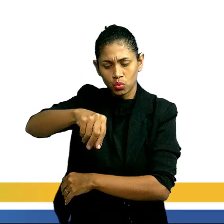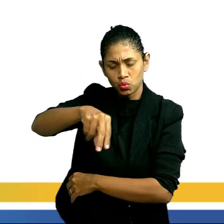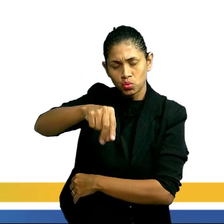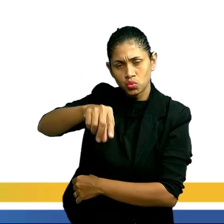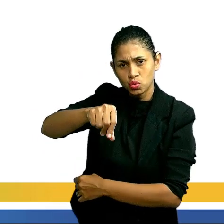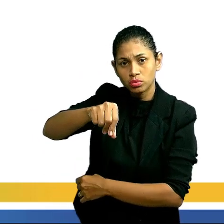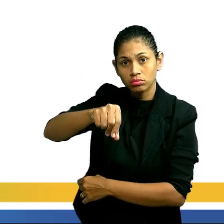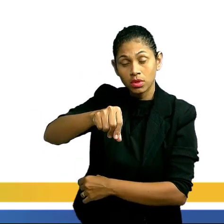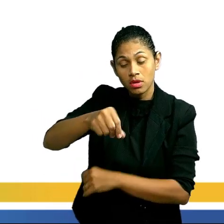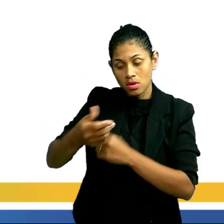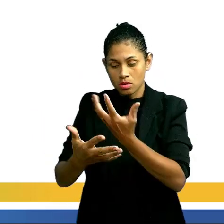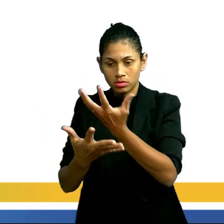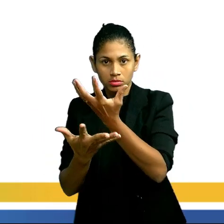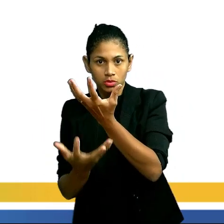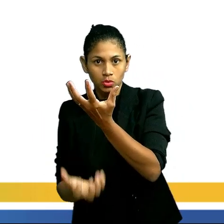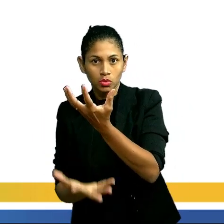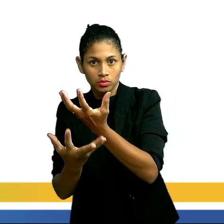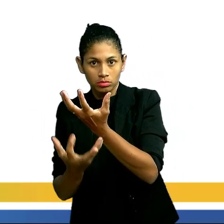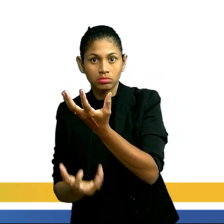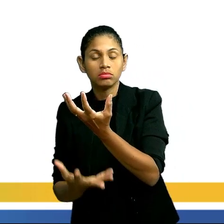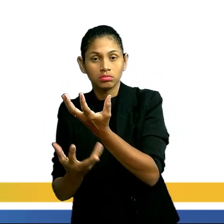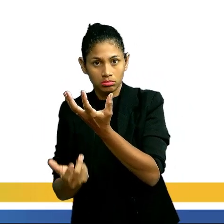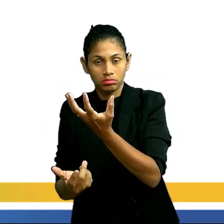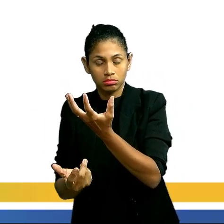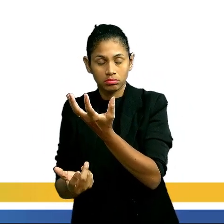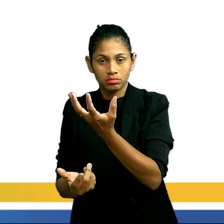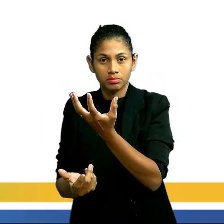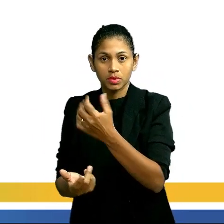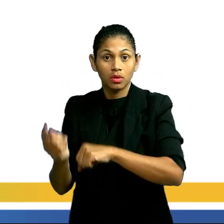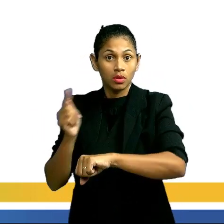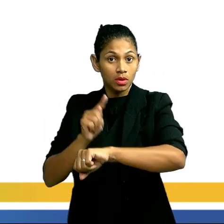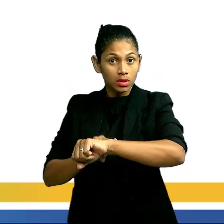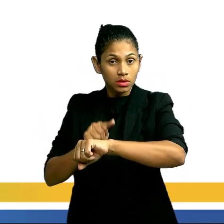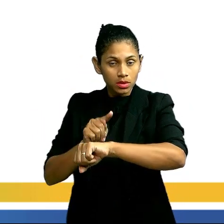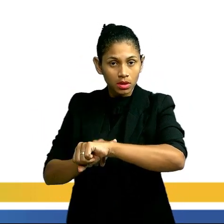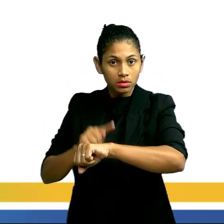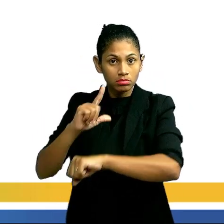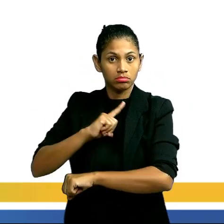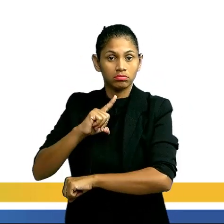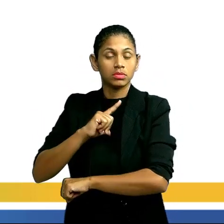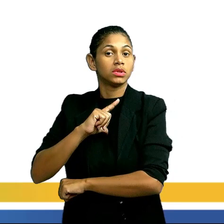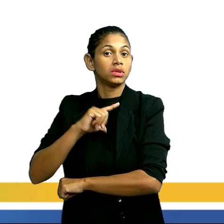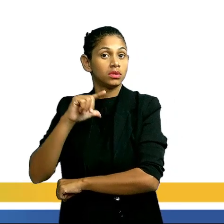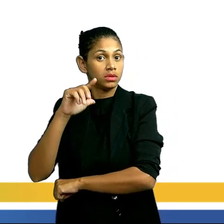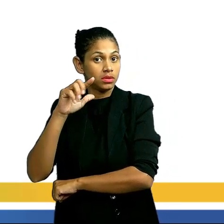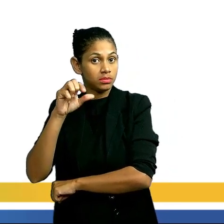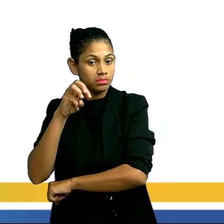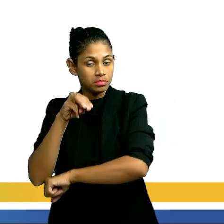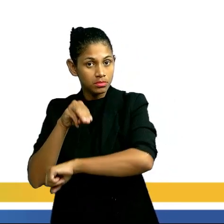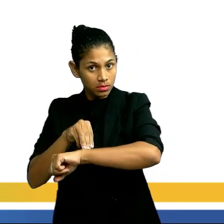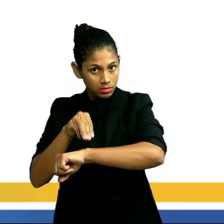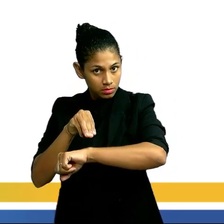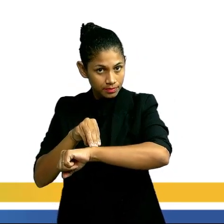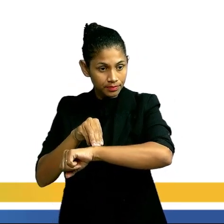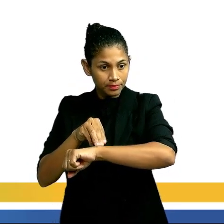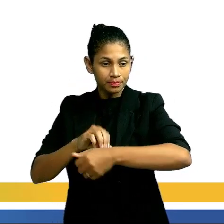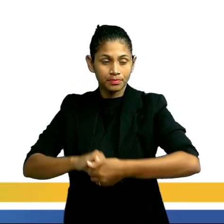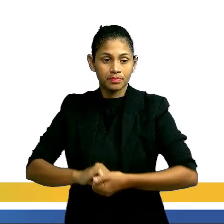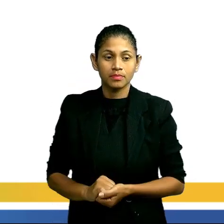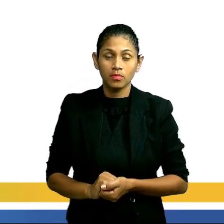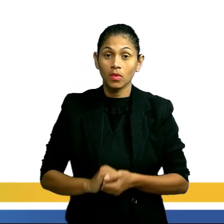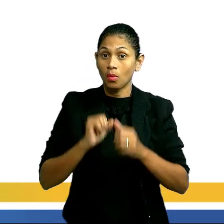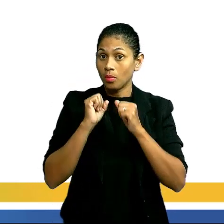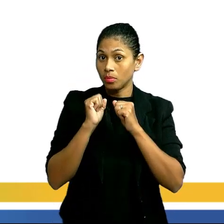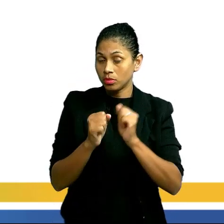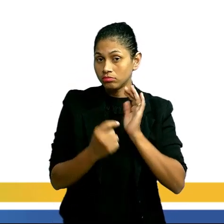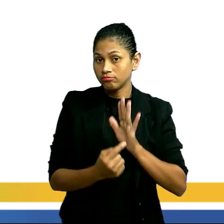sai pelo ralo, em função do tempo T em minuto. Como você pode ver aí na imagem,